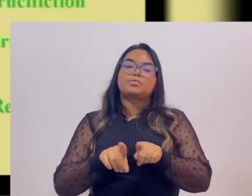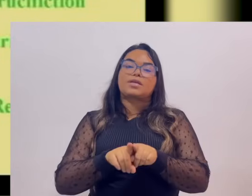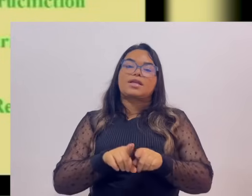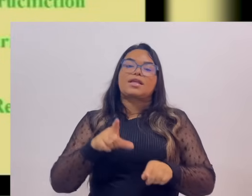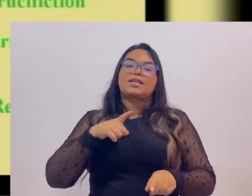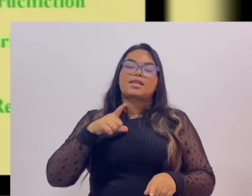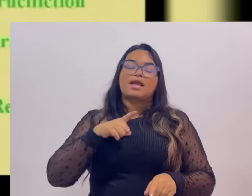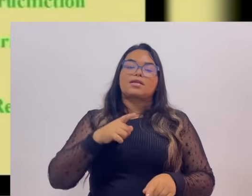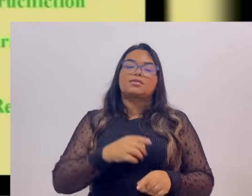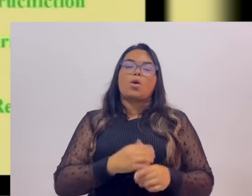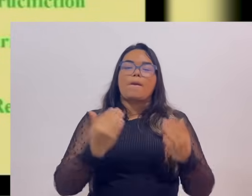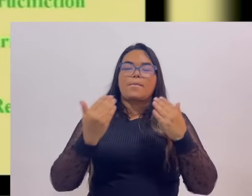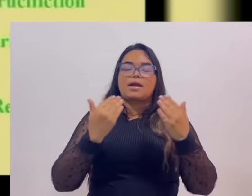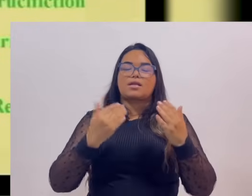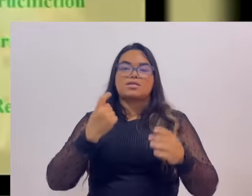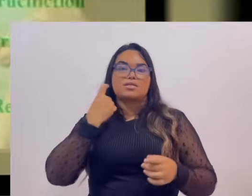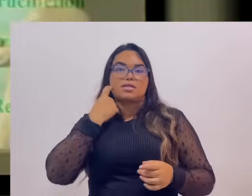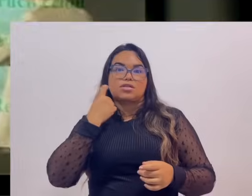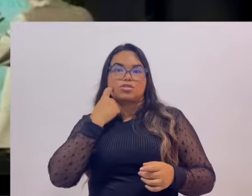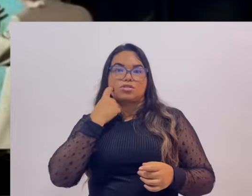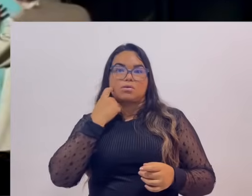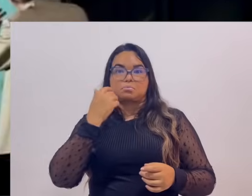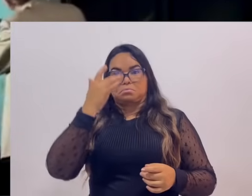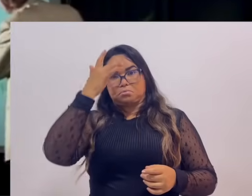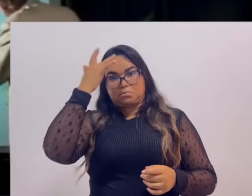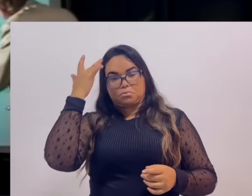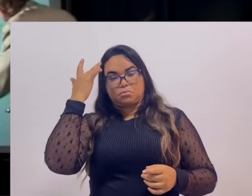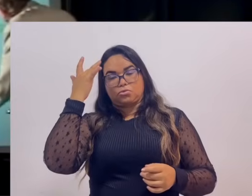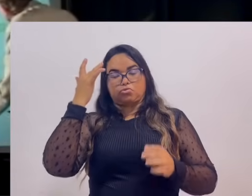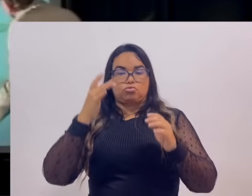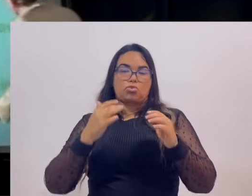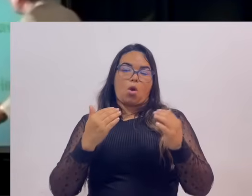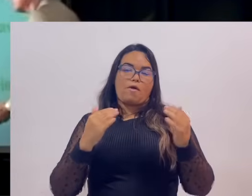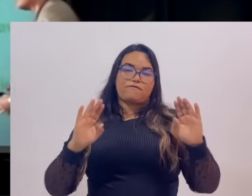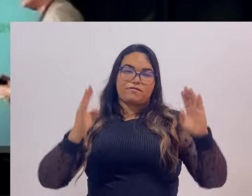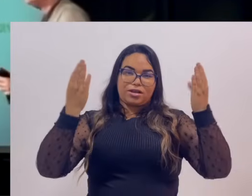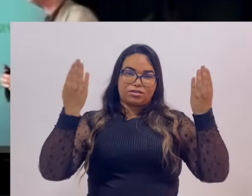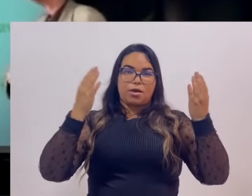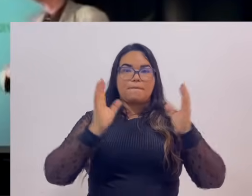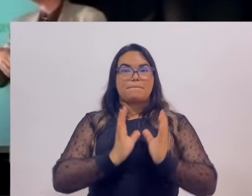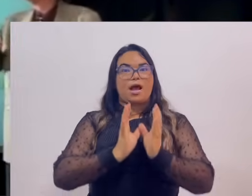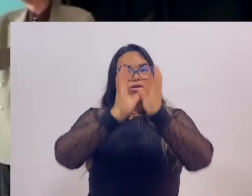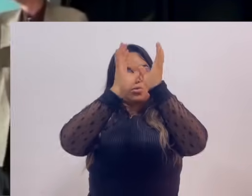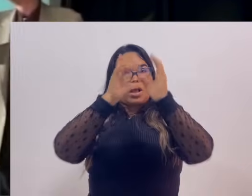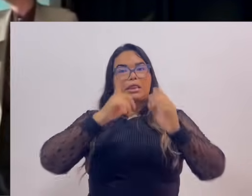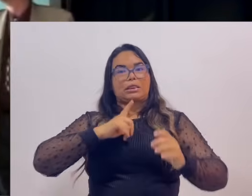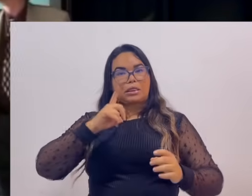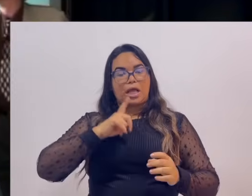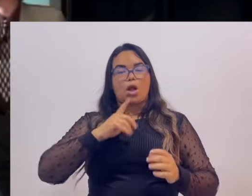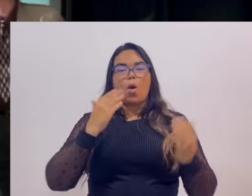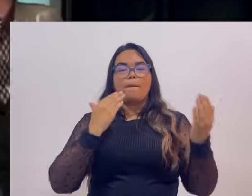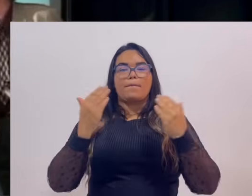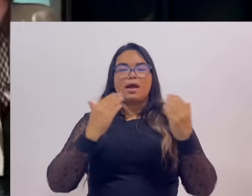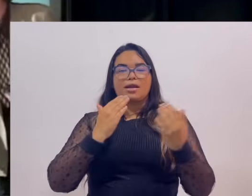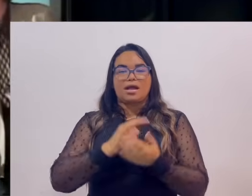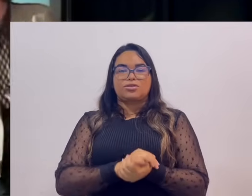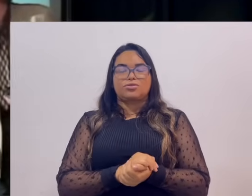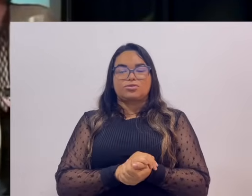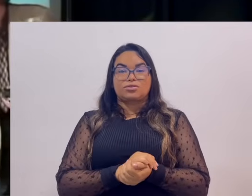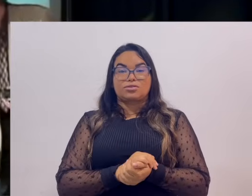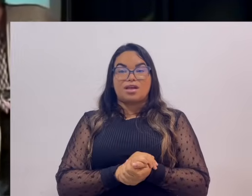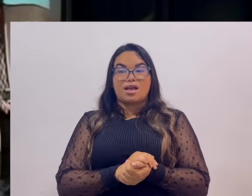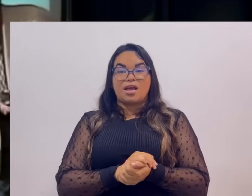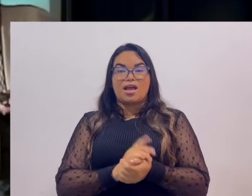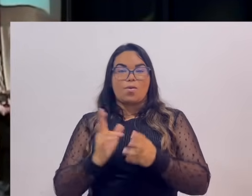os três dias da crucifixão sexta, sábado e domingo da ressurreição assim que até nas suas festas anuais